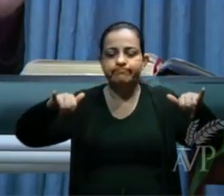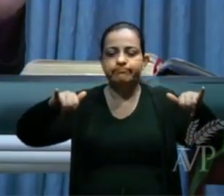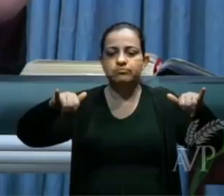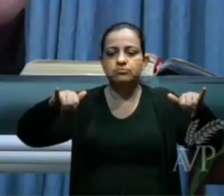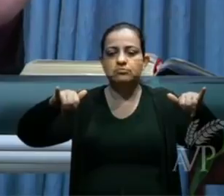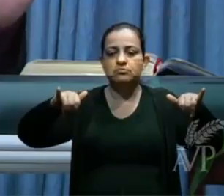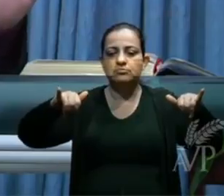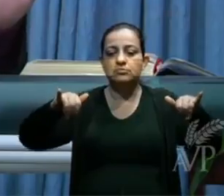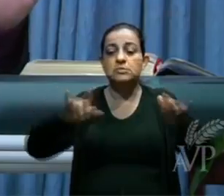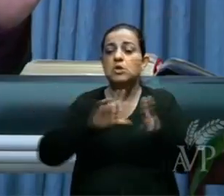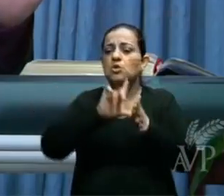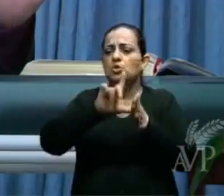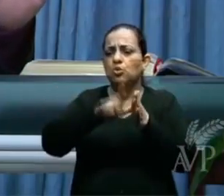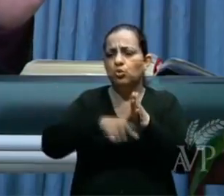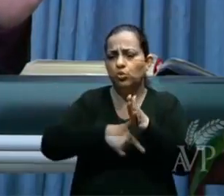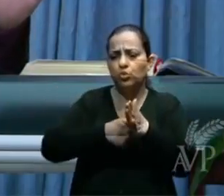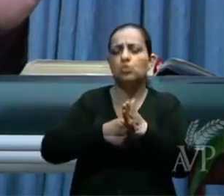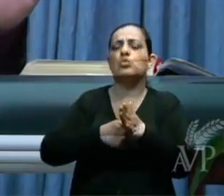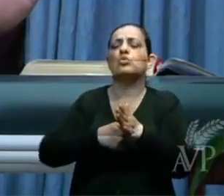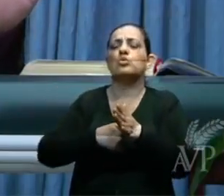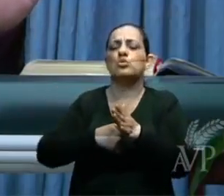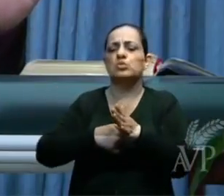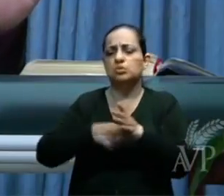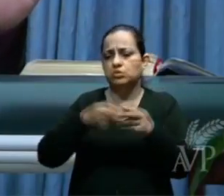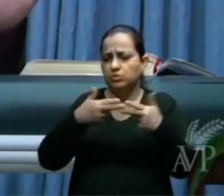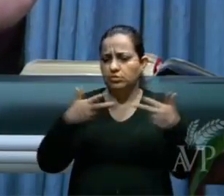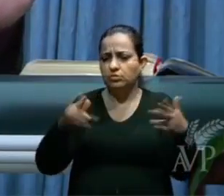após aqueles sinais